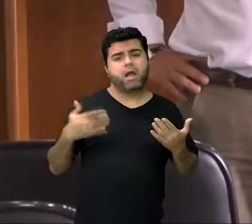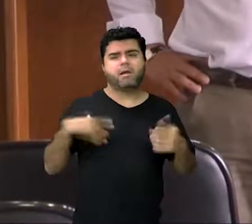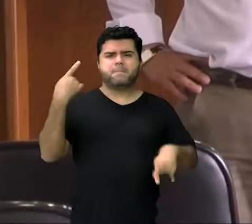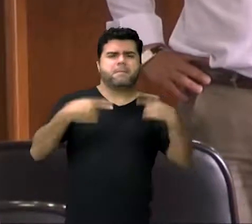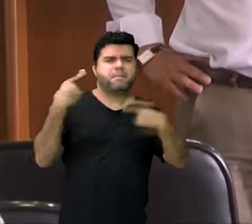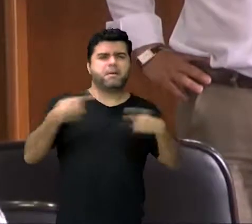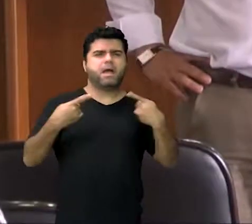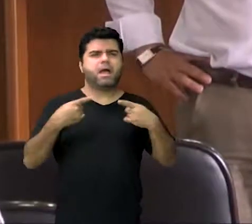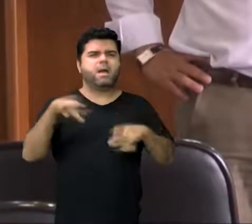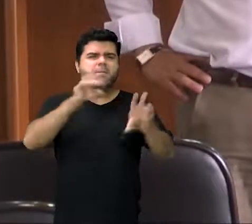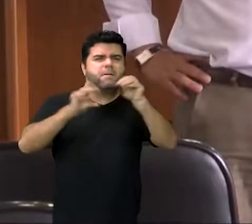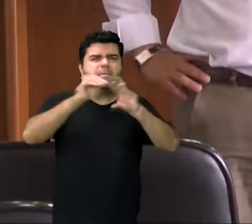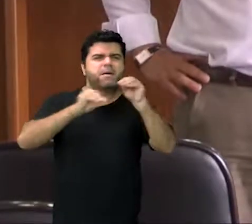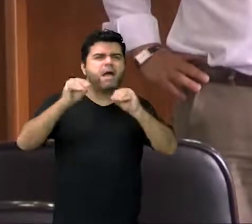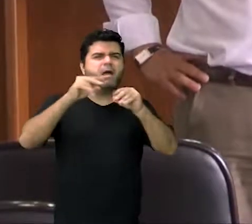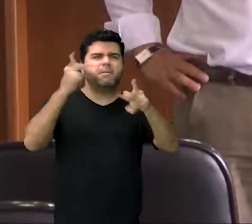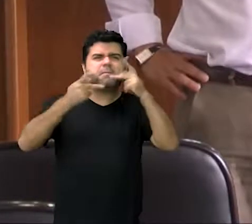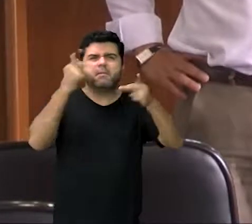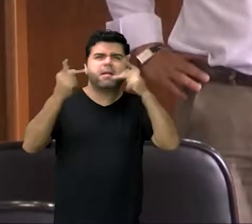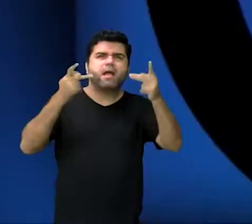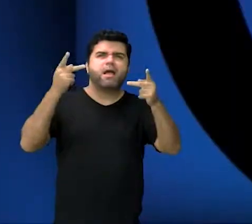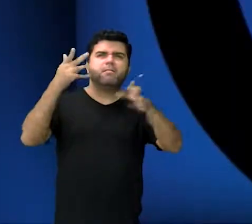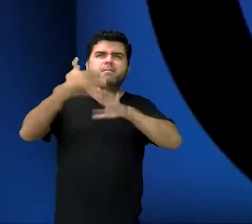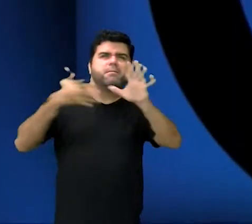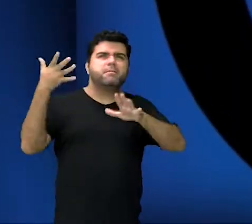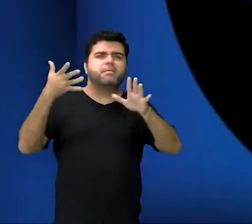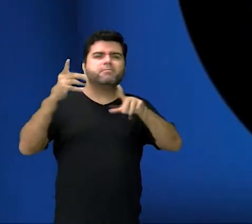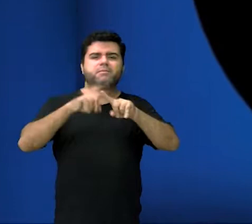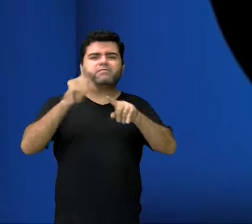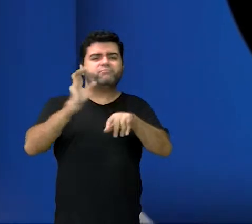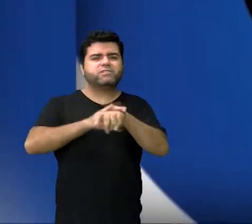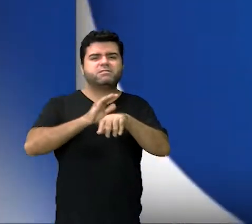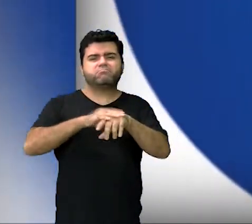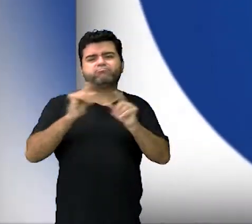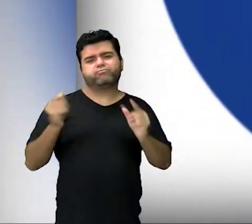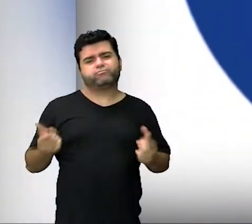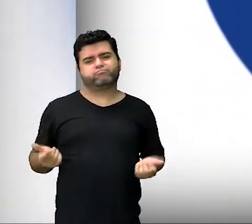fala, mas pouco se faz, né?